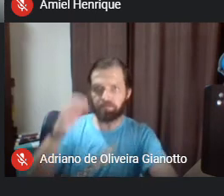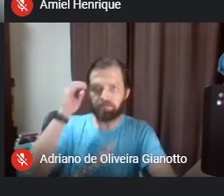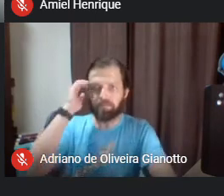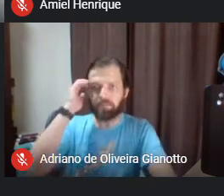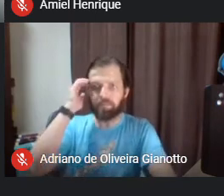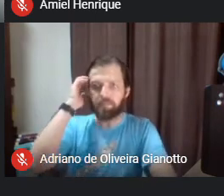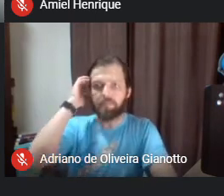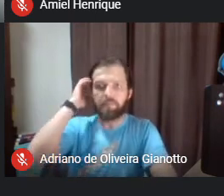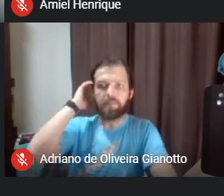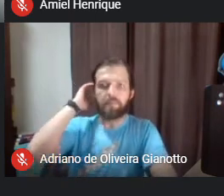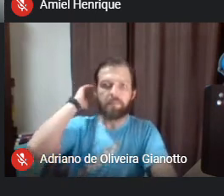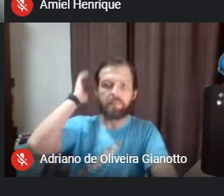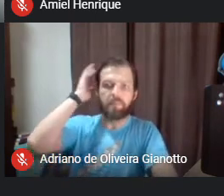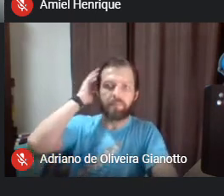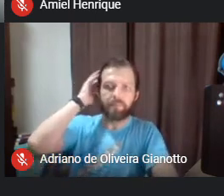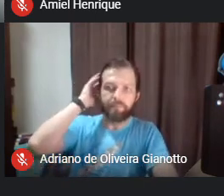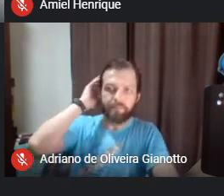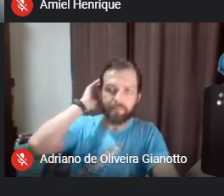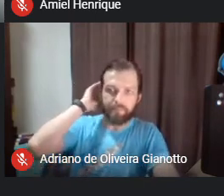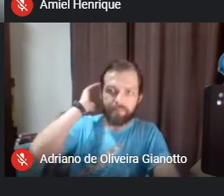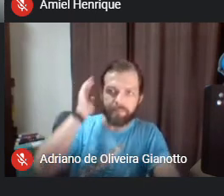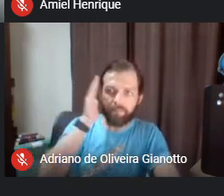ok? De prova.